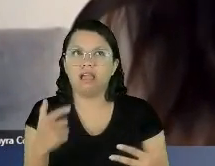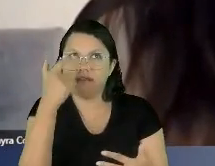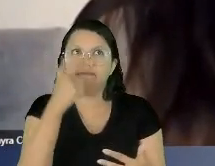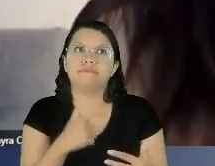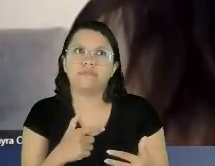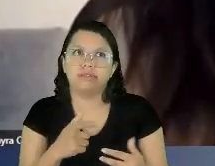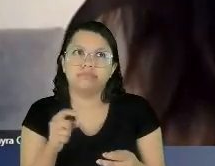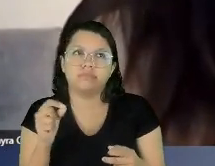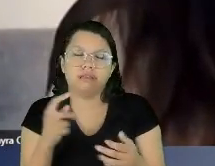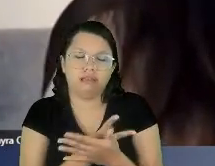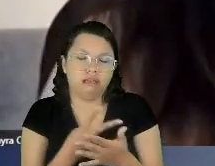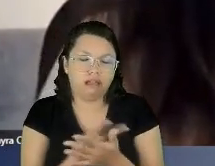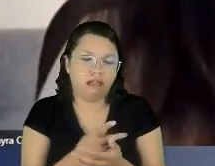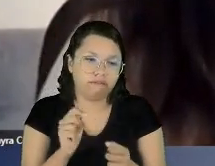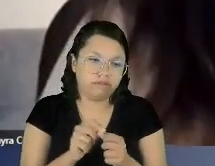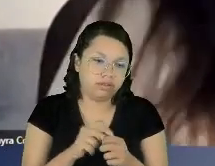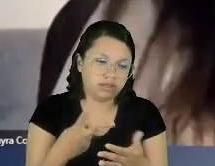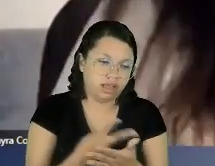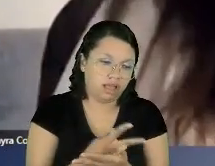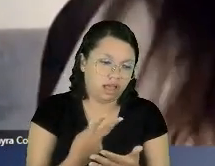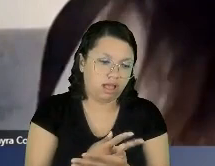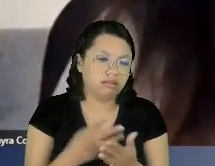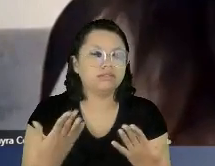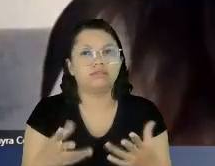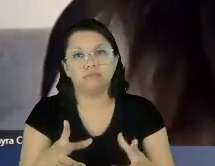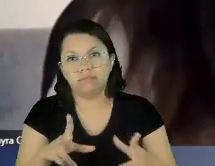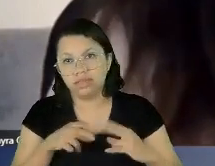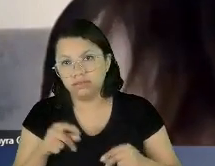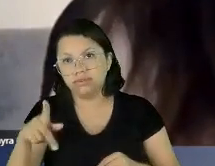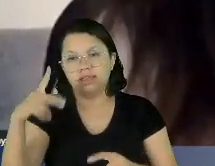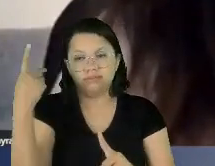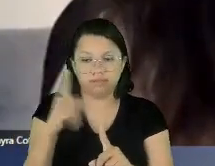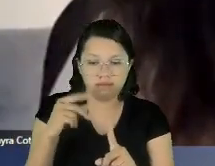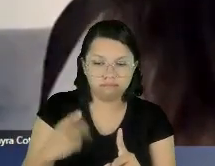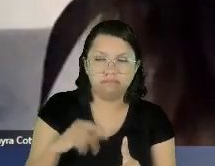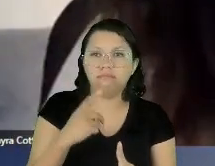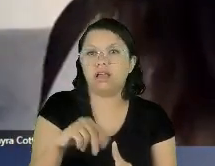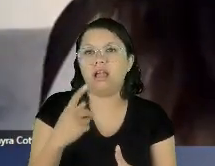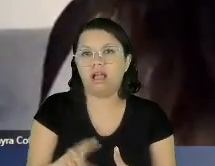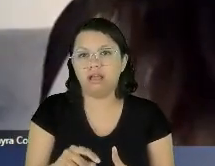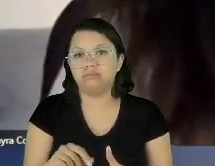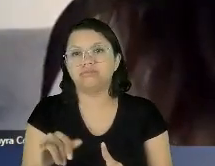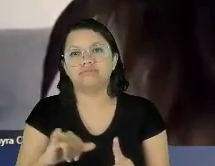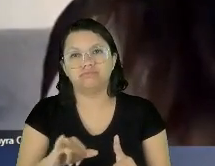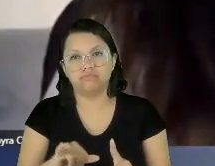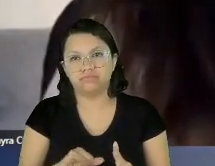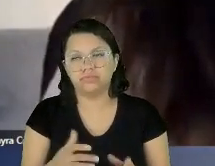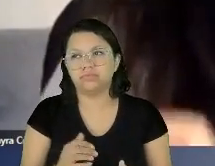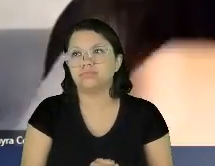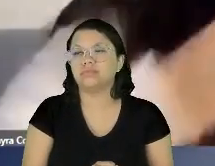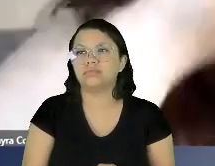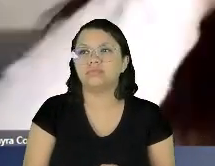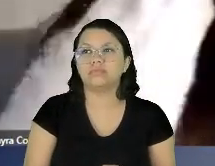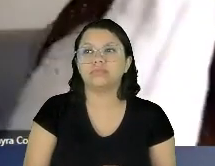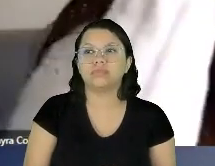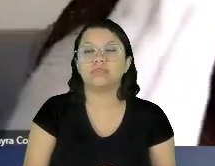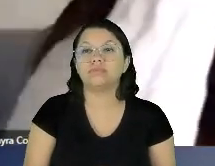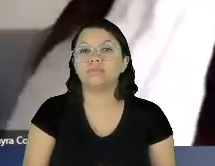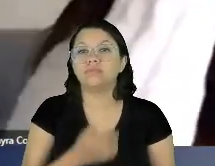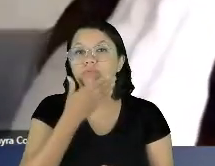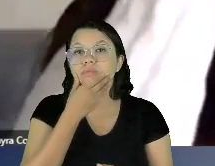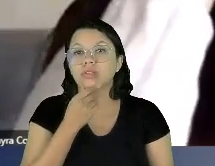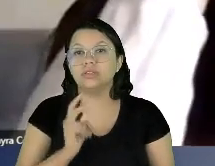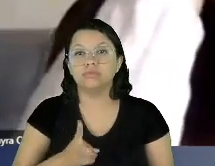essa coisa do, eu fiz errado, então eu mereço que ele me puxe, que ele me bate. E aí eu expliquei,